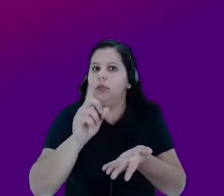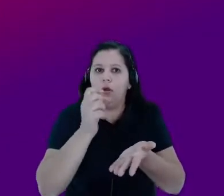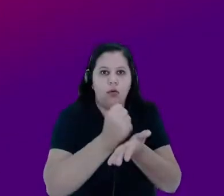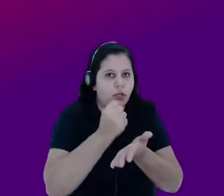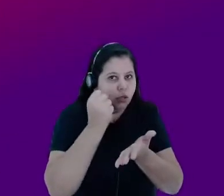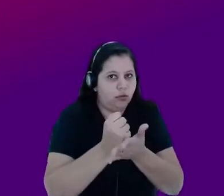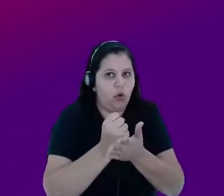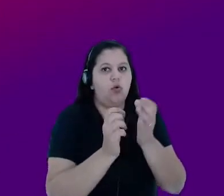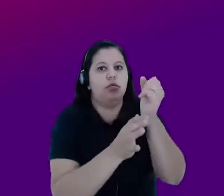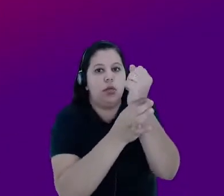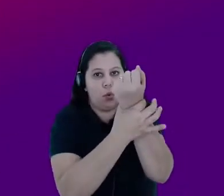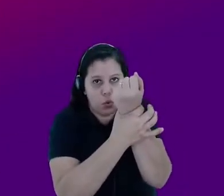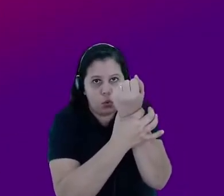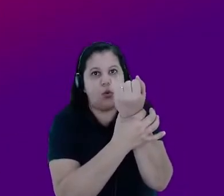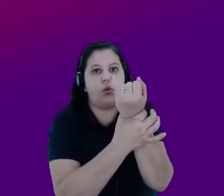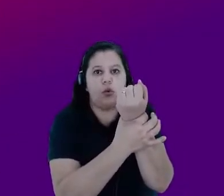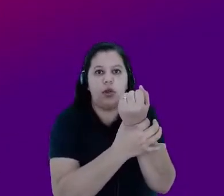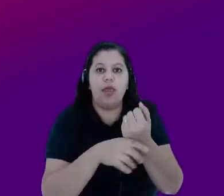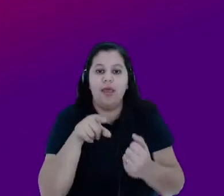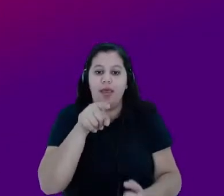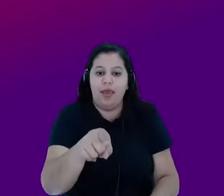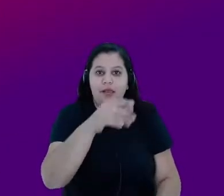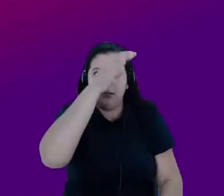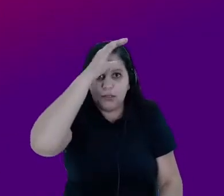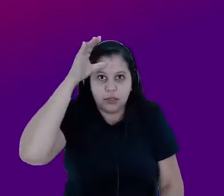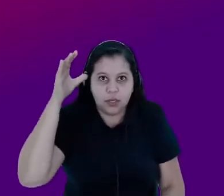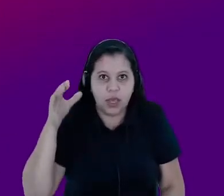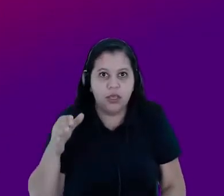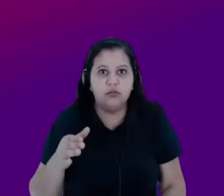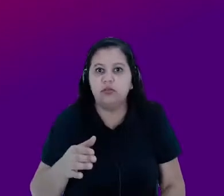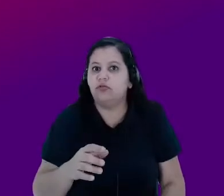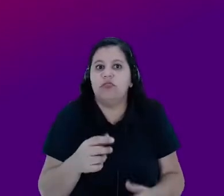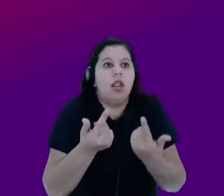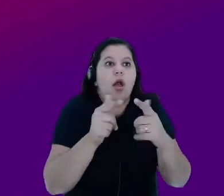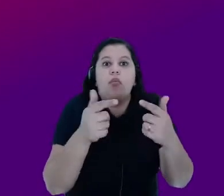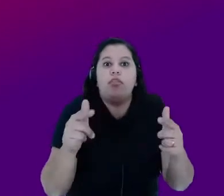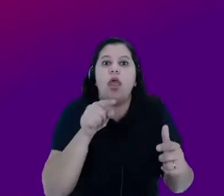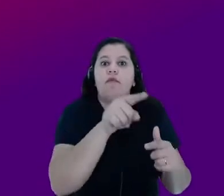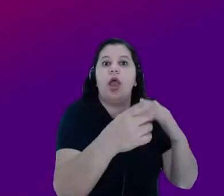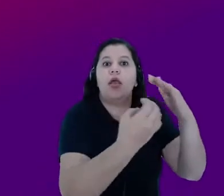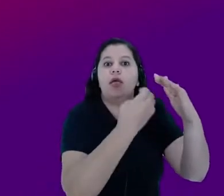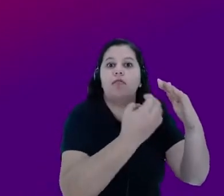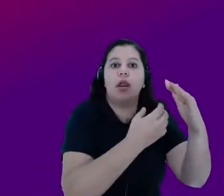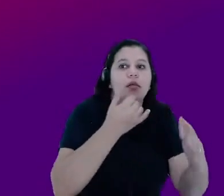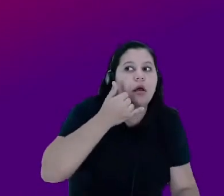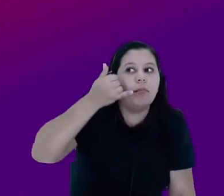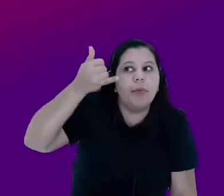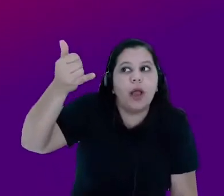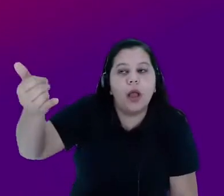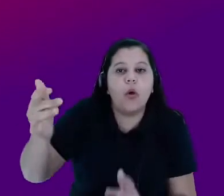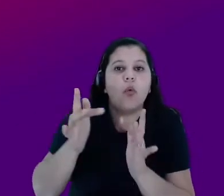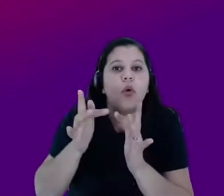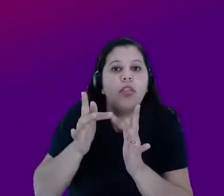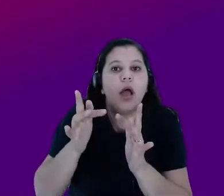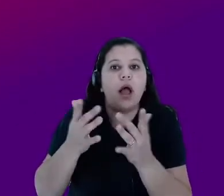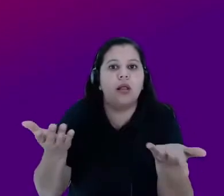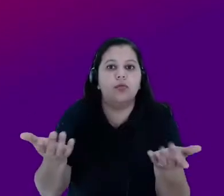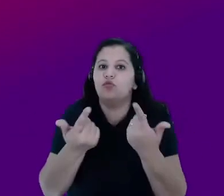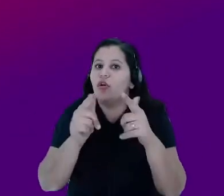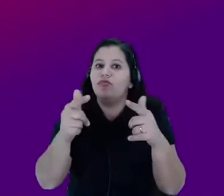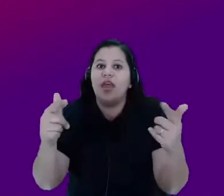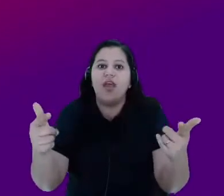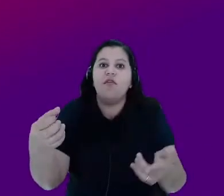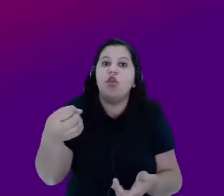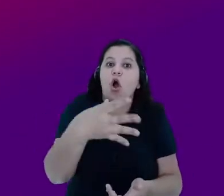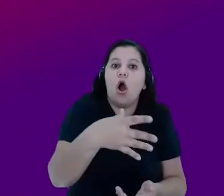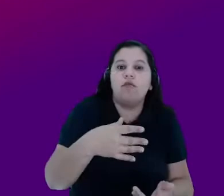seguro, não tiveram aqui o contato, o follow-up das seguradoras. Então, elas não receberam novos contatos e